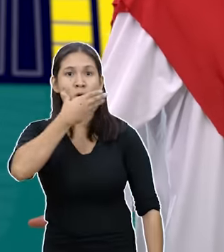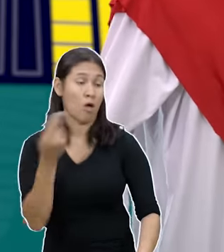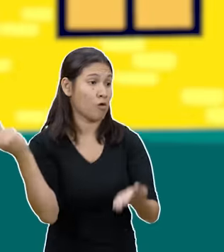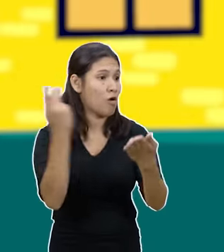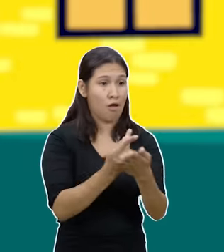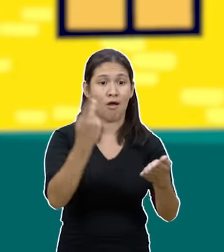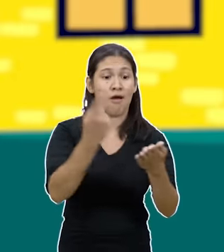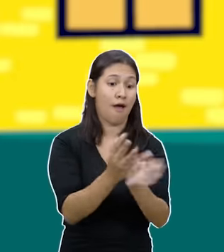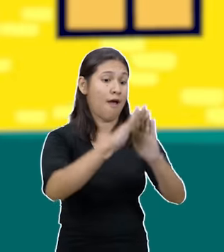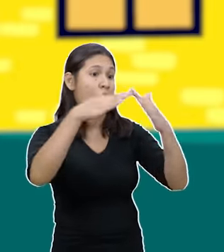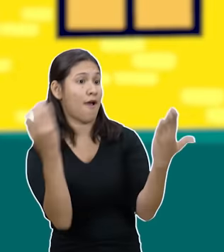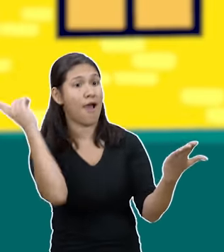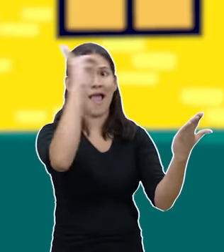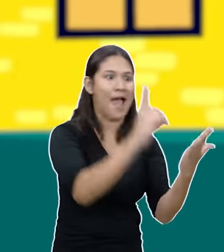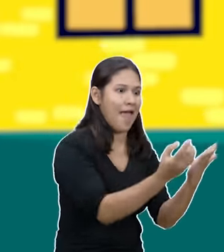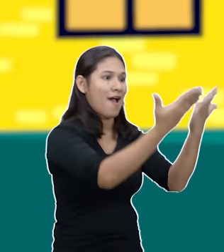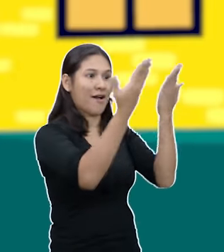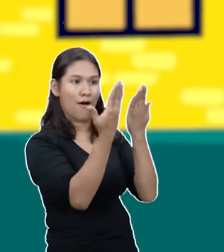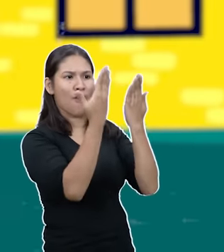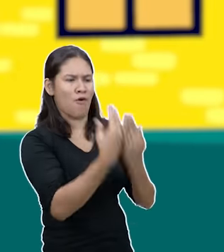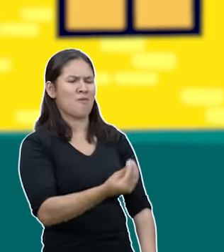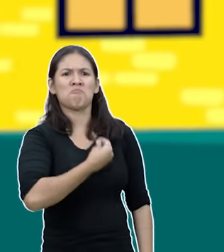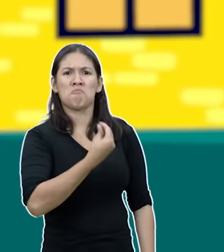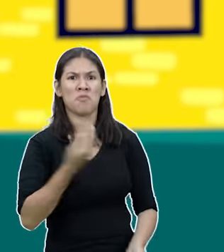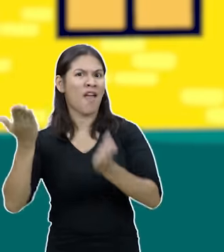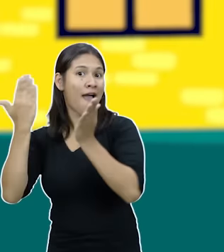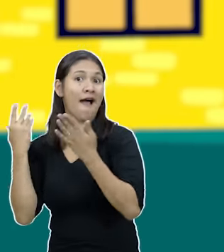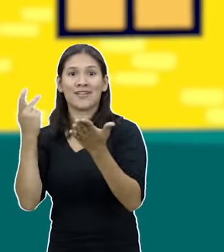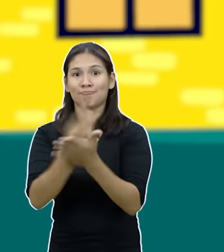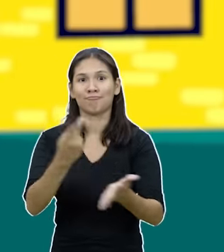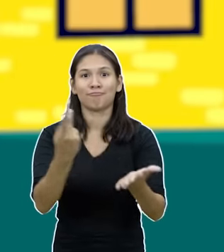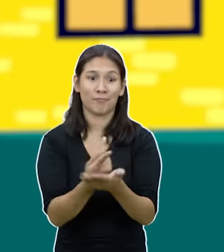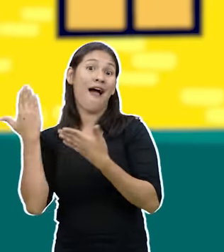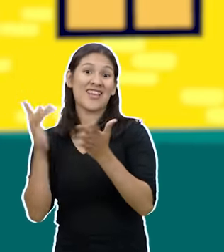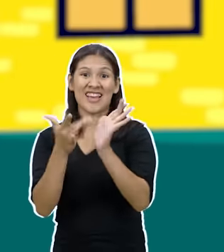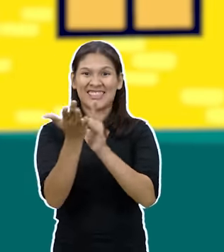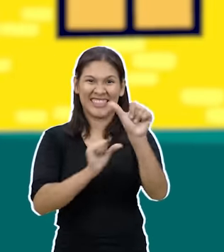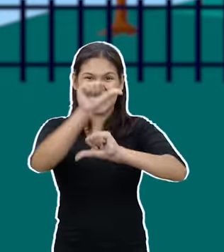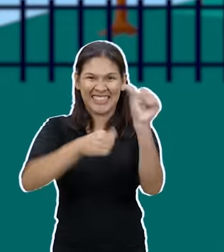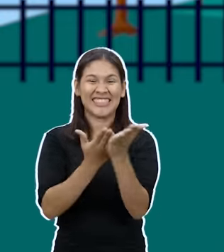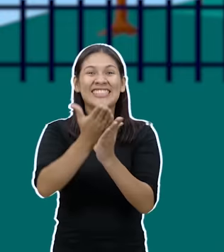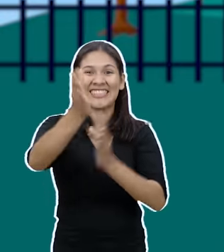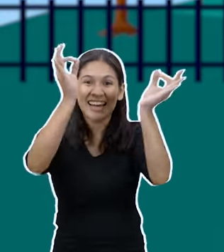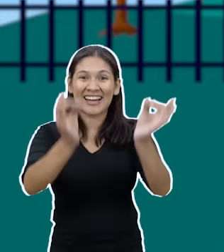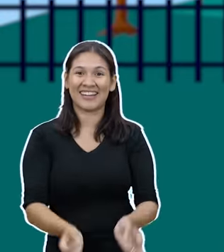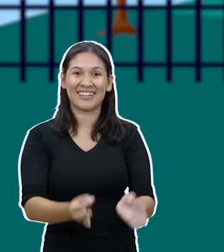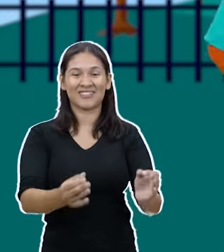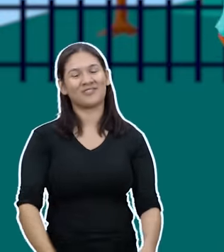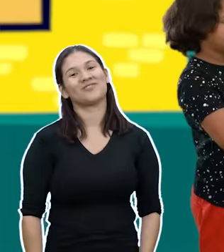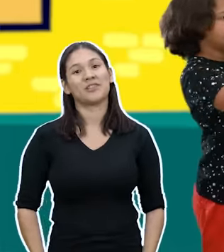dia um homenzinho torto a Bíblia encontrou, e tudo que era torto Jesus